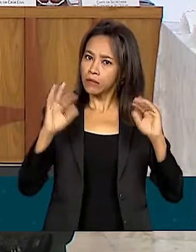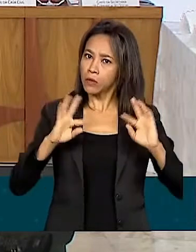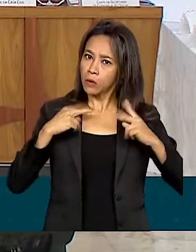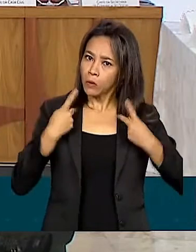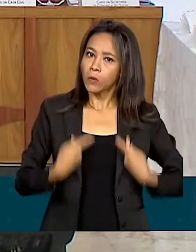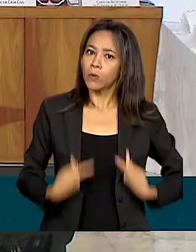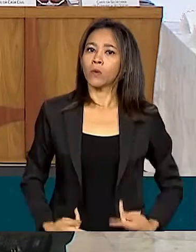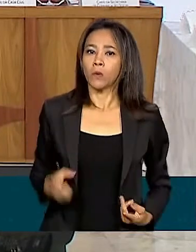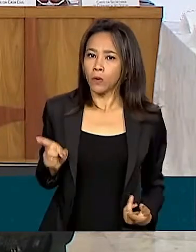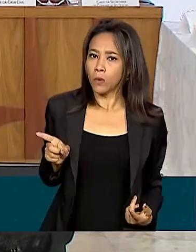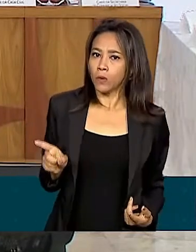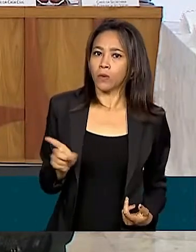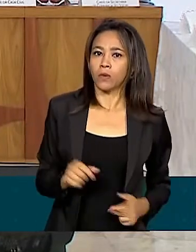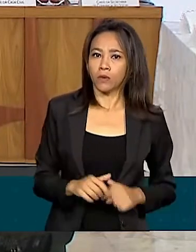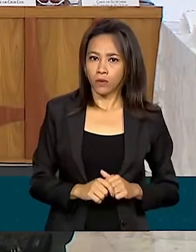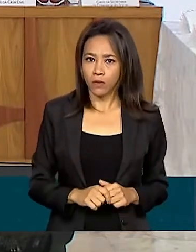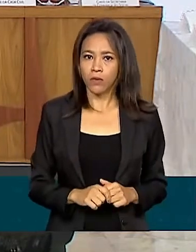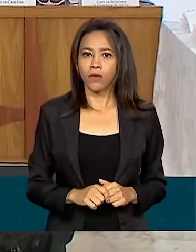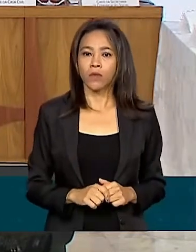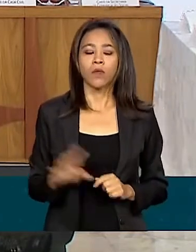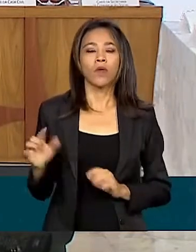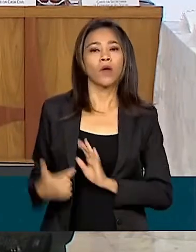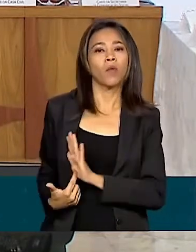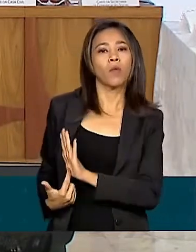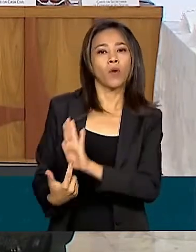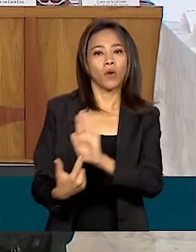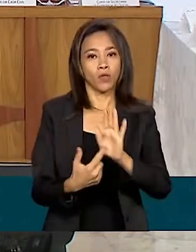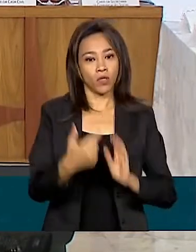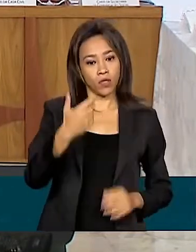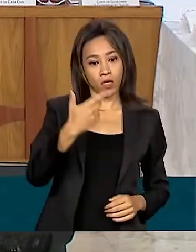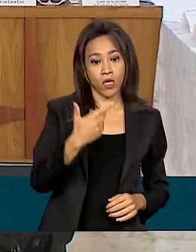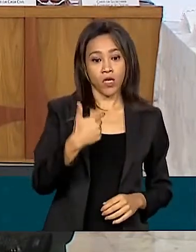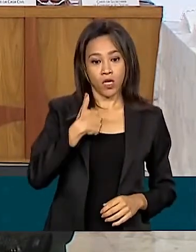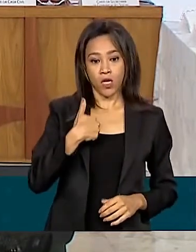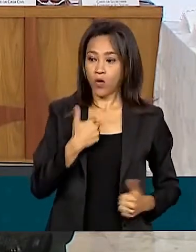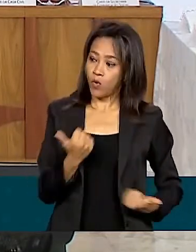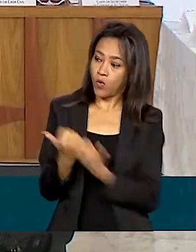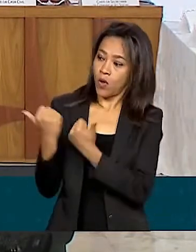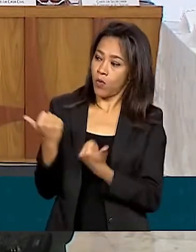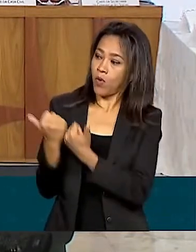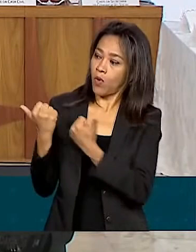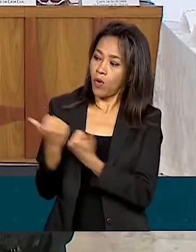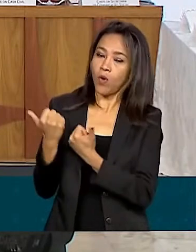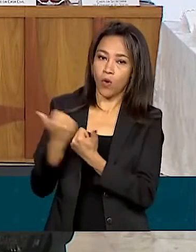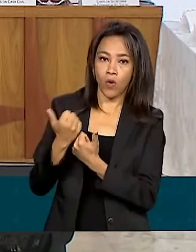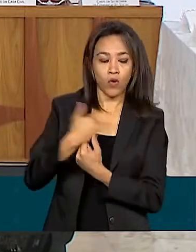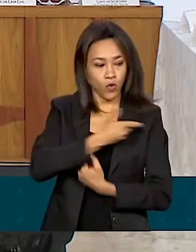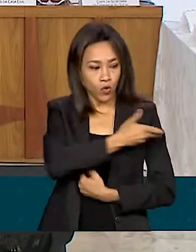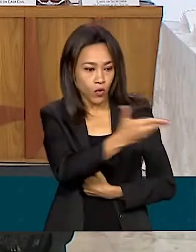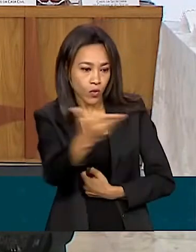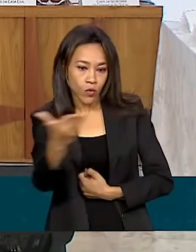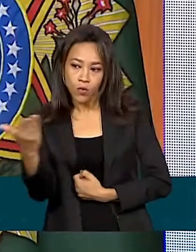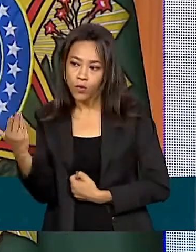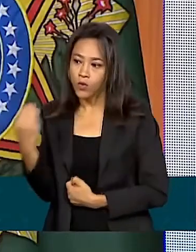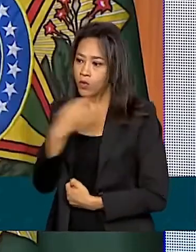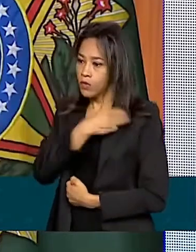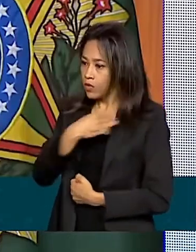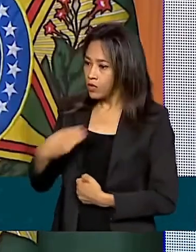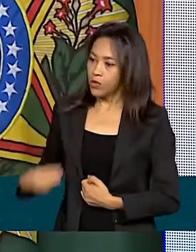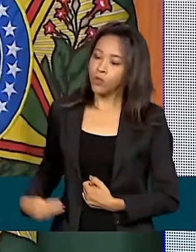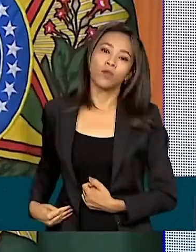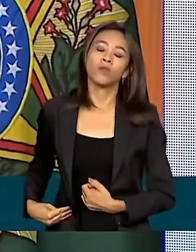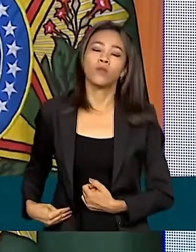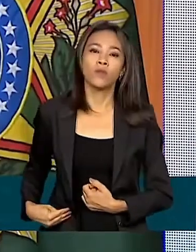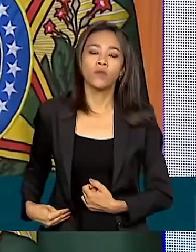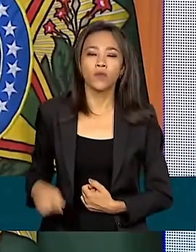e transmitindo isso como assessor que sou seu como os ministros e ministros são se tem algo